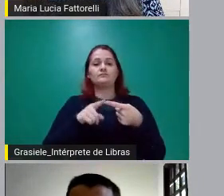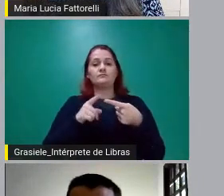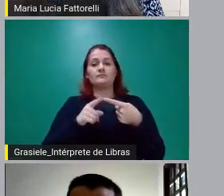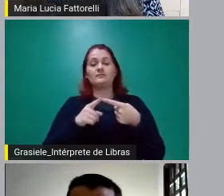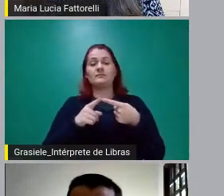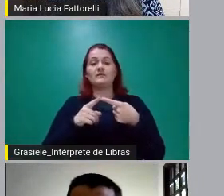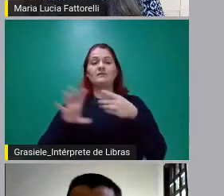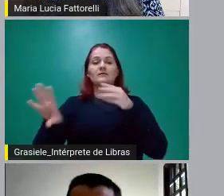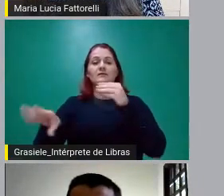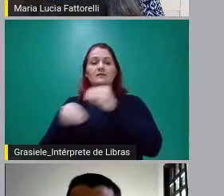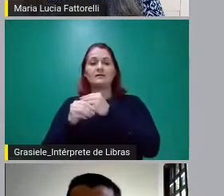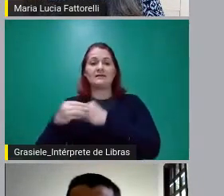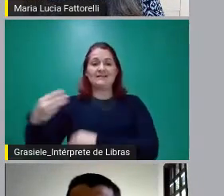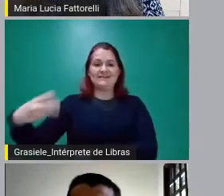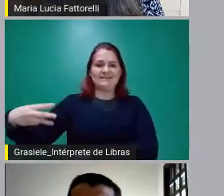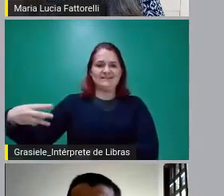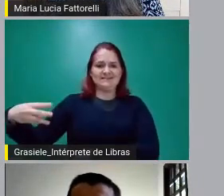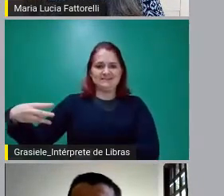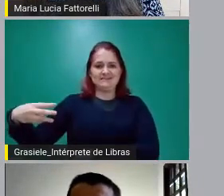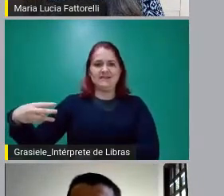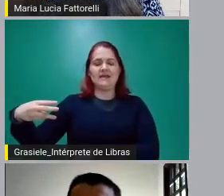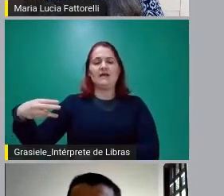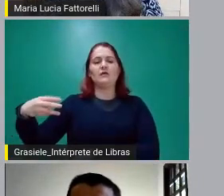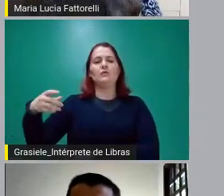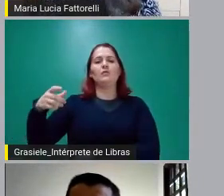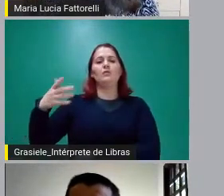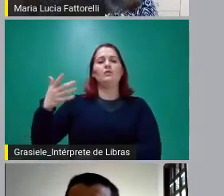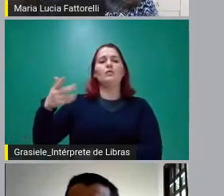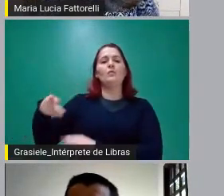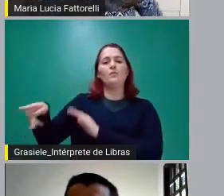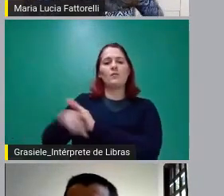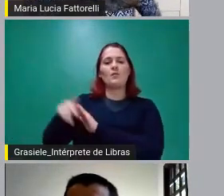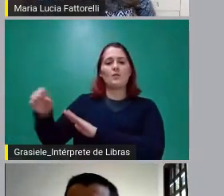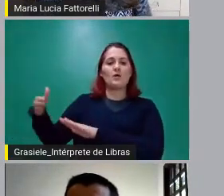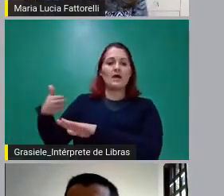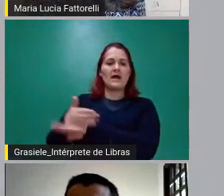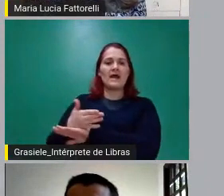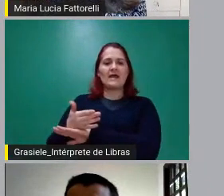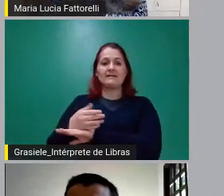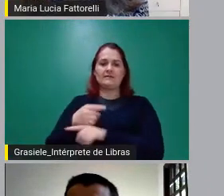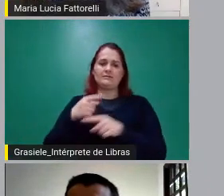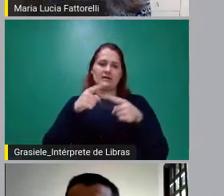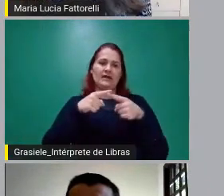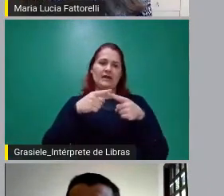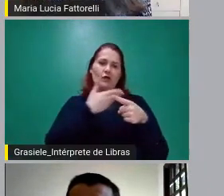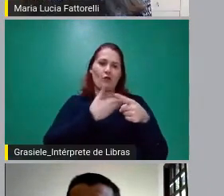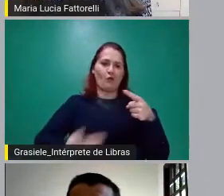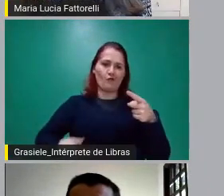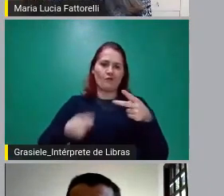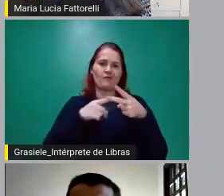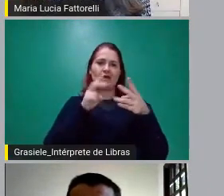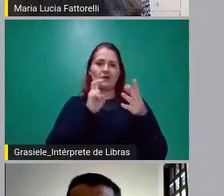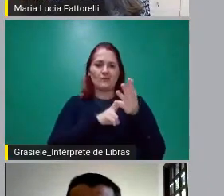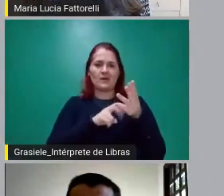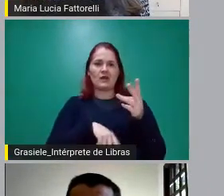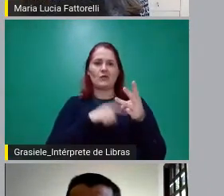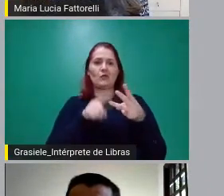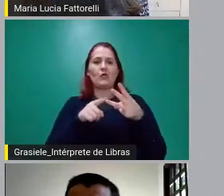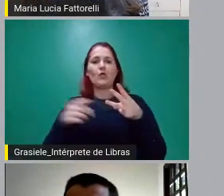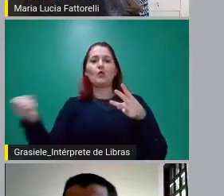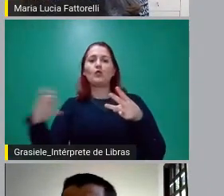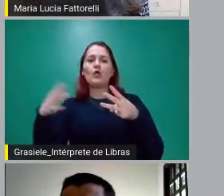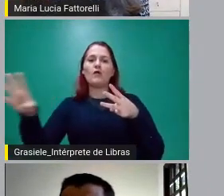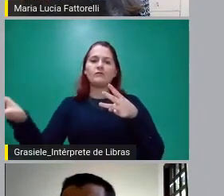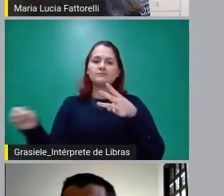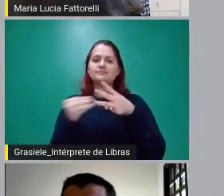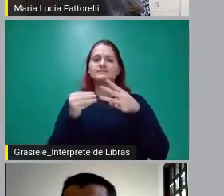parte, autoridade no assunto para dar por encerrado esse jogo, a adoção de práticas inovadoras que não se vinculam às regras do jogo